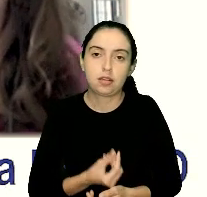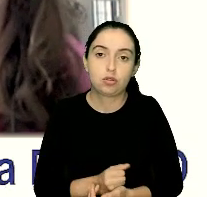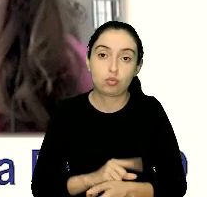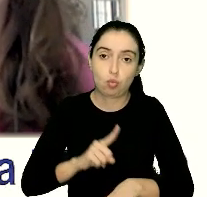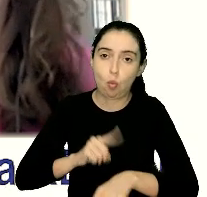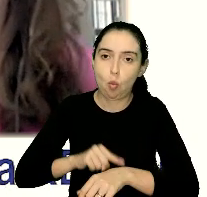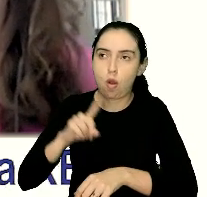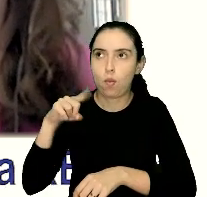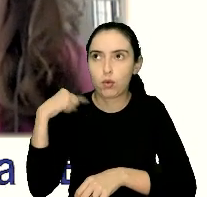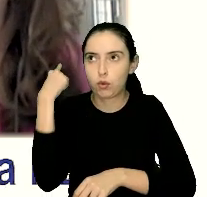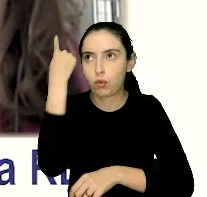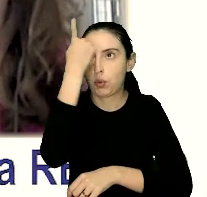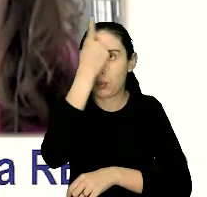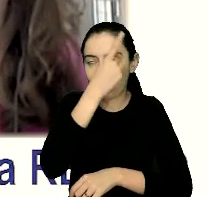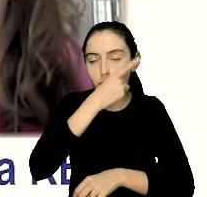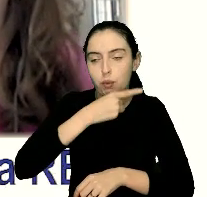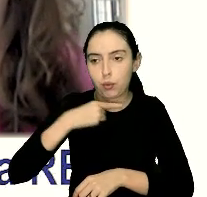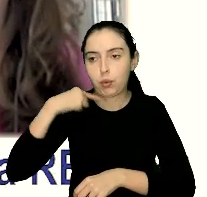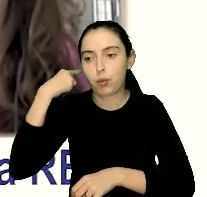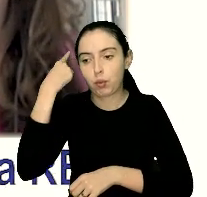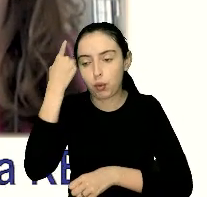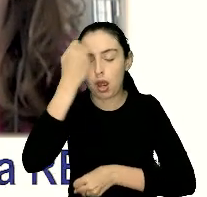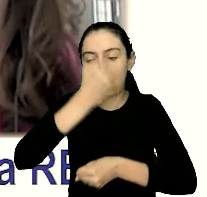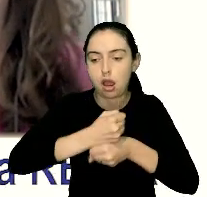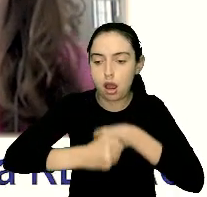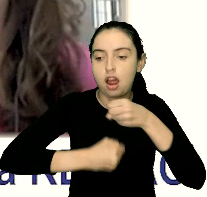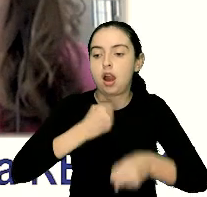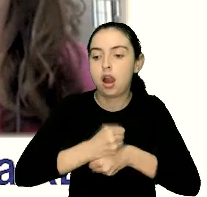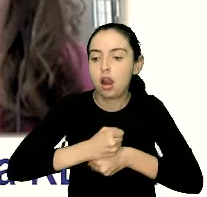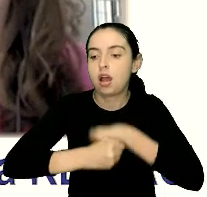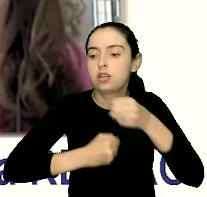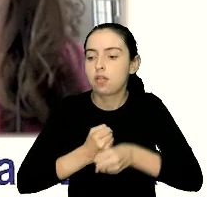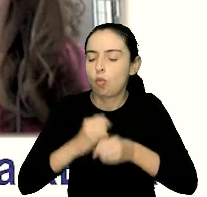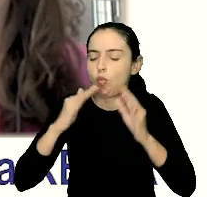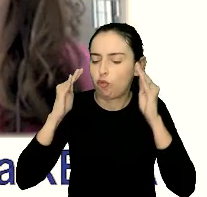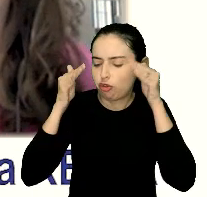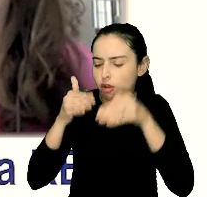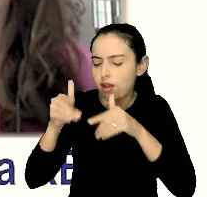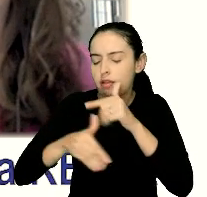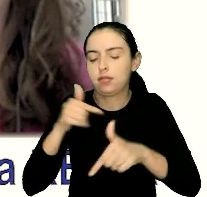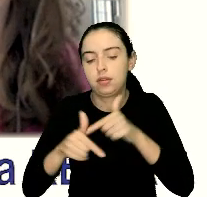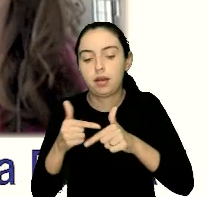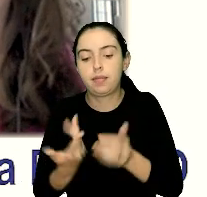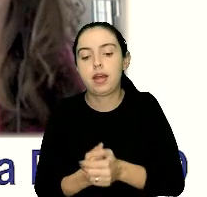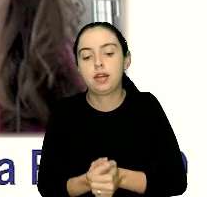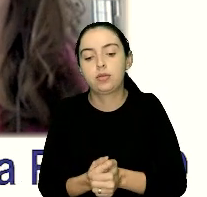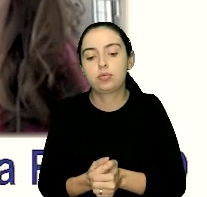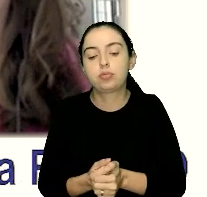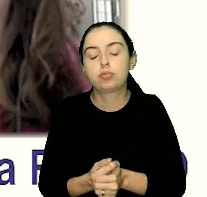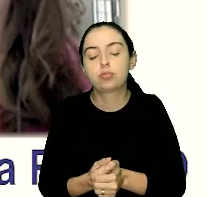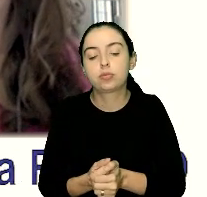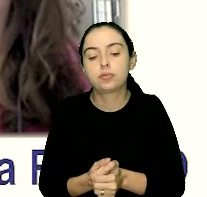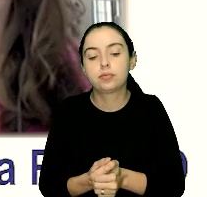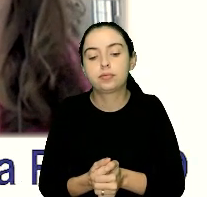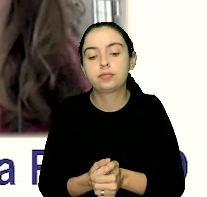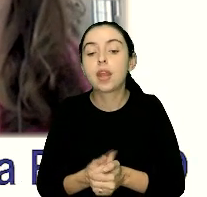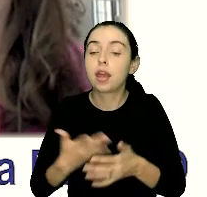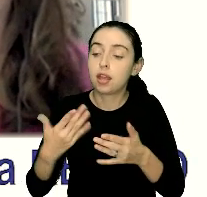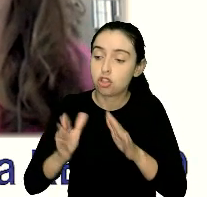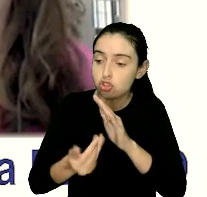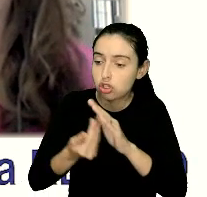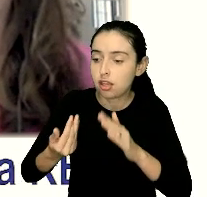anos de vida são dedicados ao trabalho e é dele, afinal, que tiramos a nossa tranquilidade. Então,